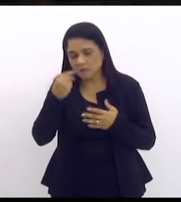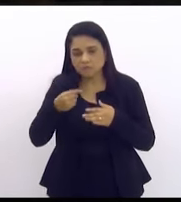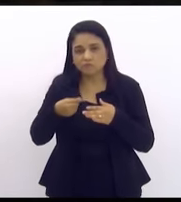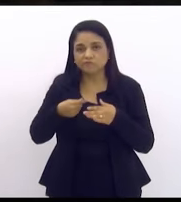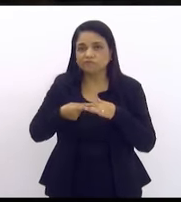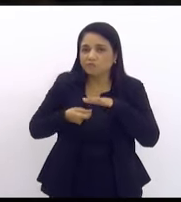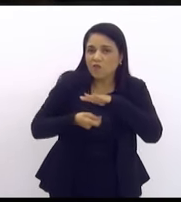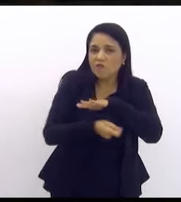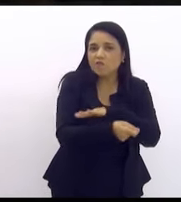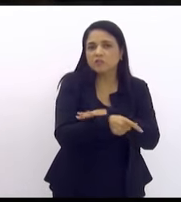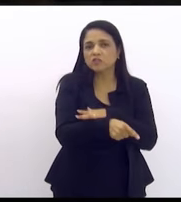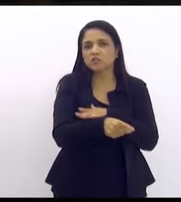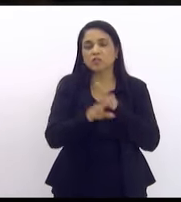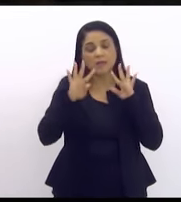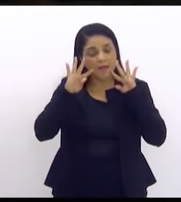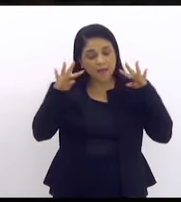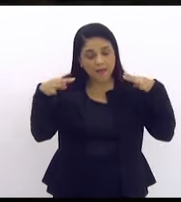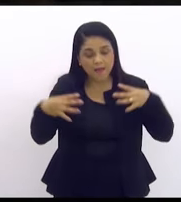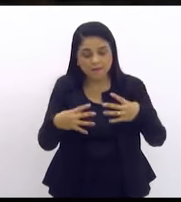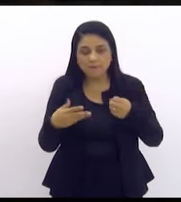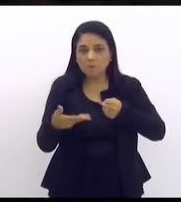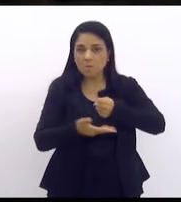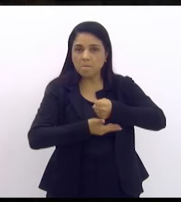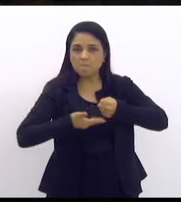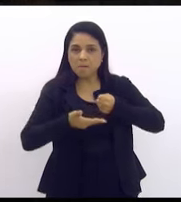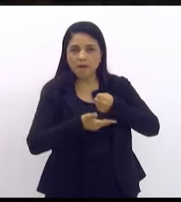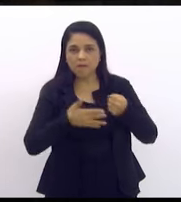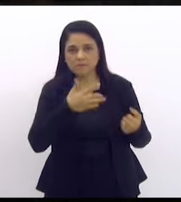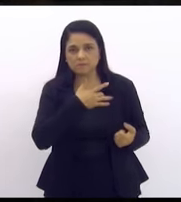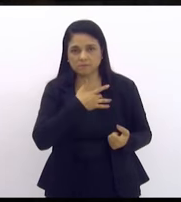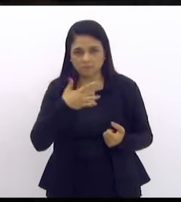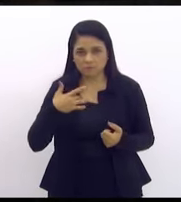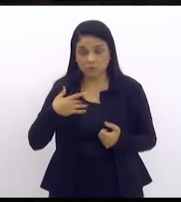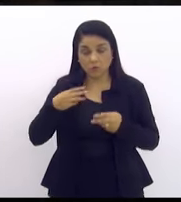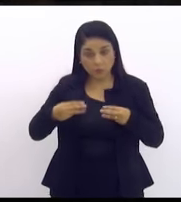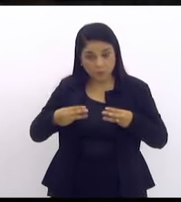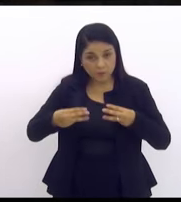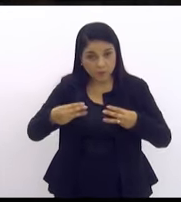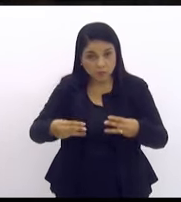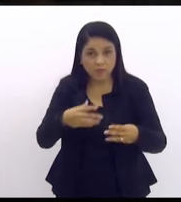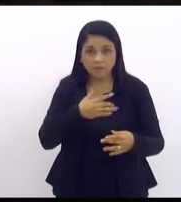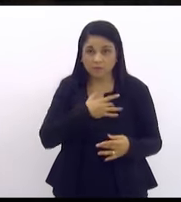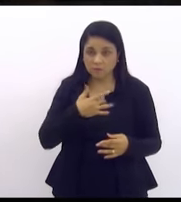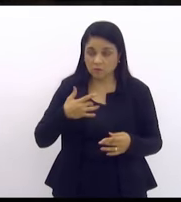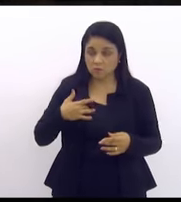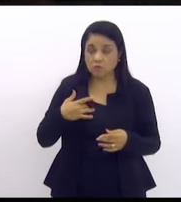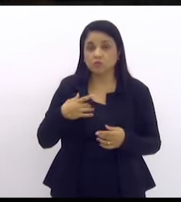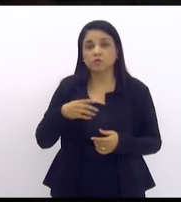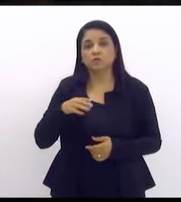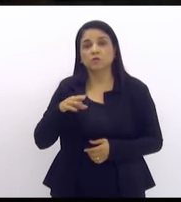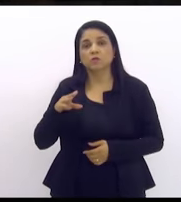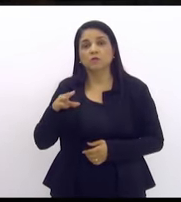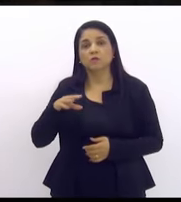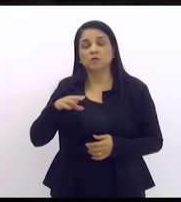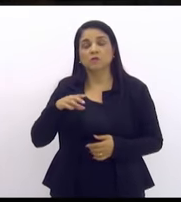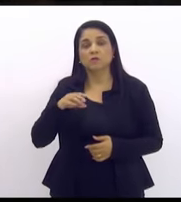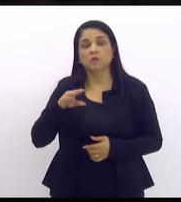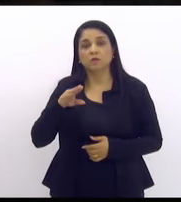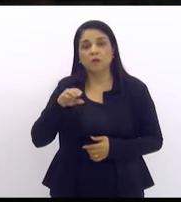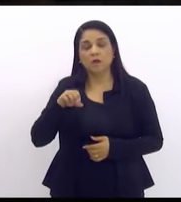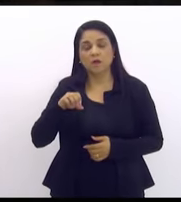quando a gente fala em investir na atenção básica, né, segundo o Ministério da Saúde, segundo a Organização Mundial da Saúde, diz que quando você